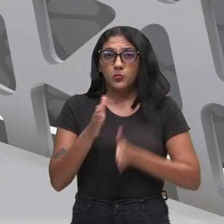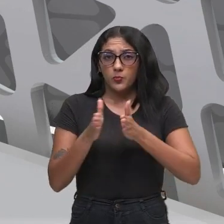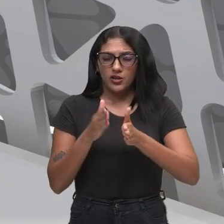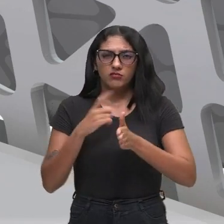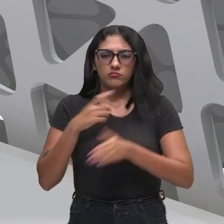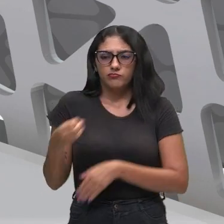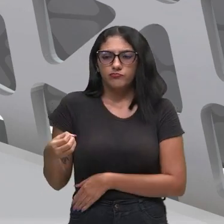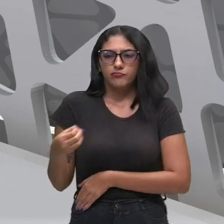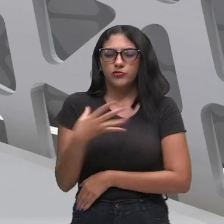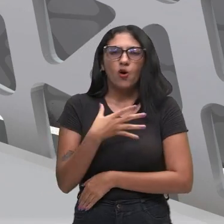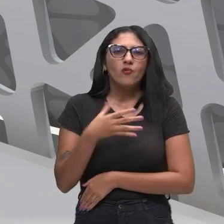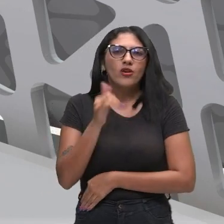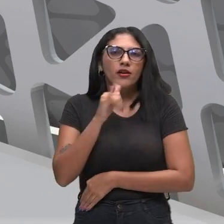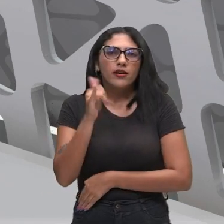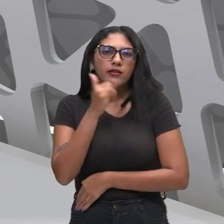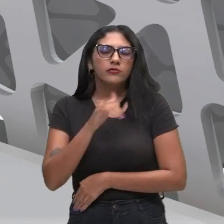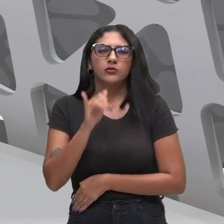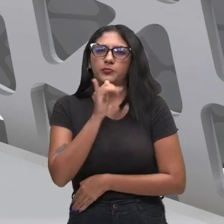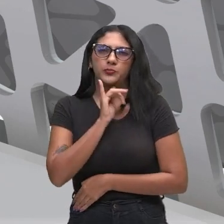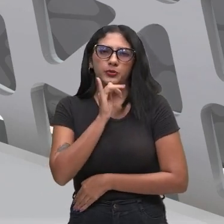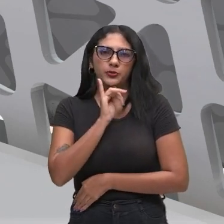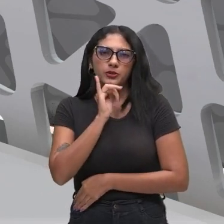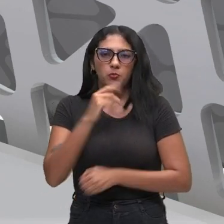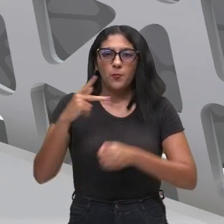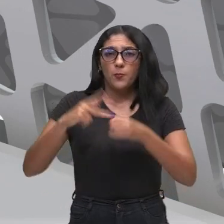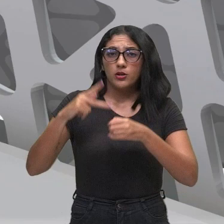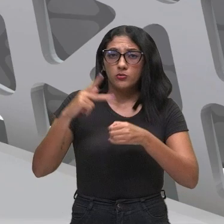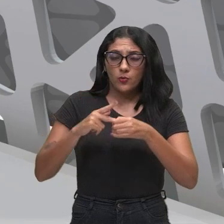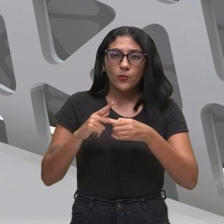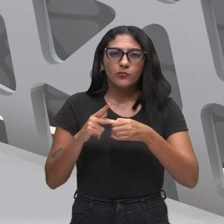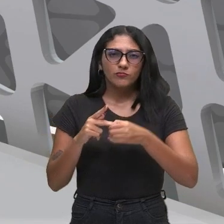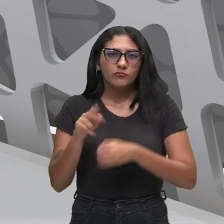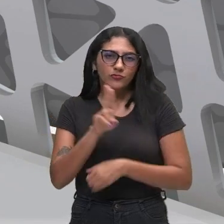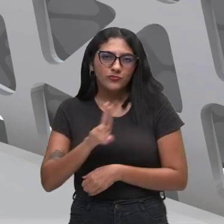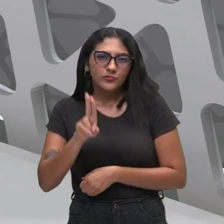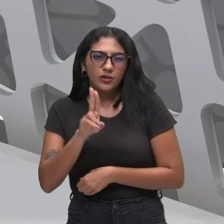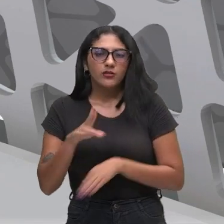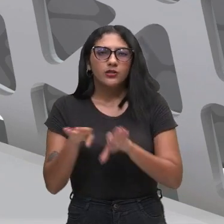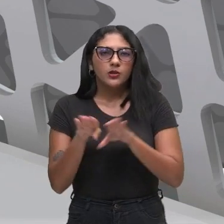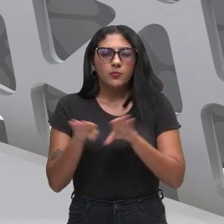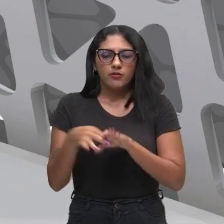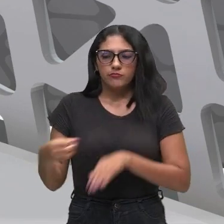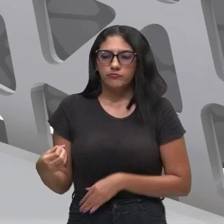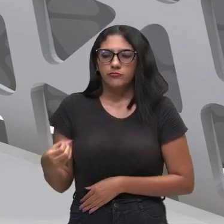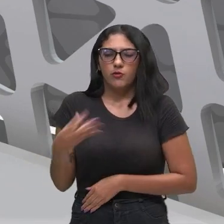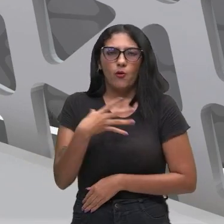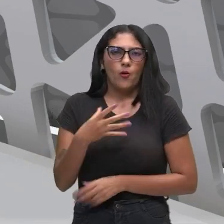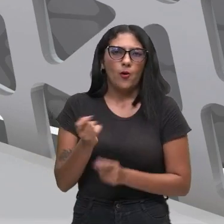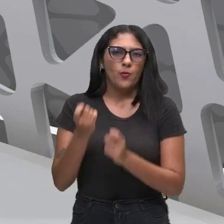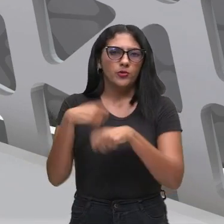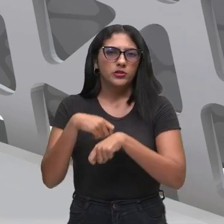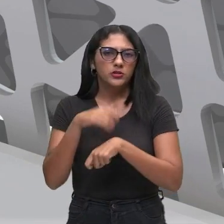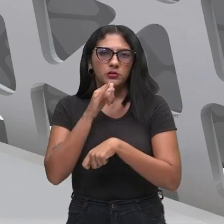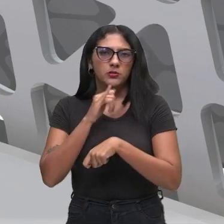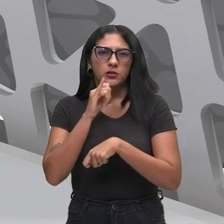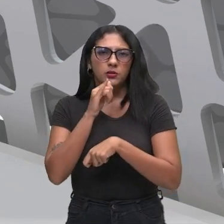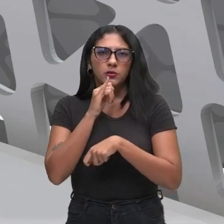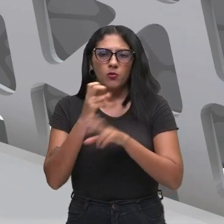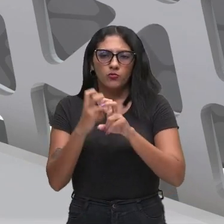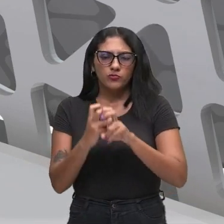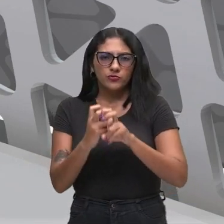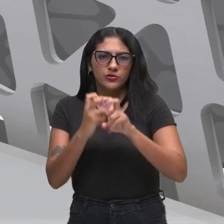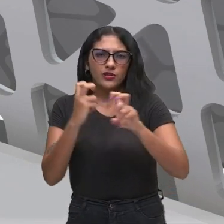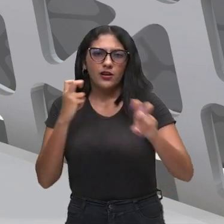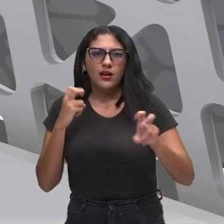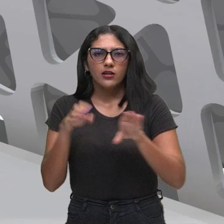fontes de energia, como por exemplo a utilização do petróleo e, claro, o surgimento de novas formas de transporte, como o trem, o surgimento dos